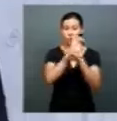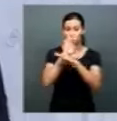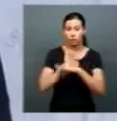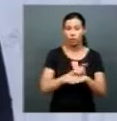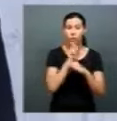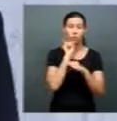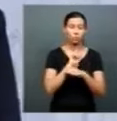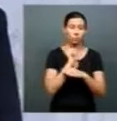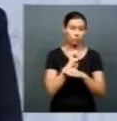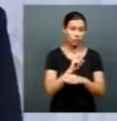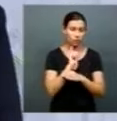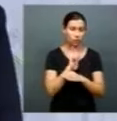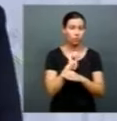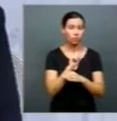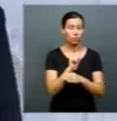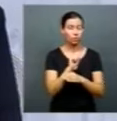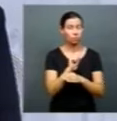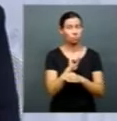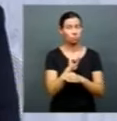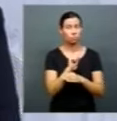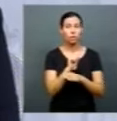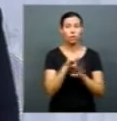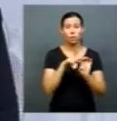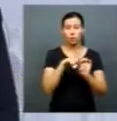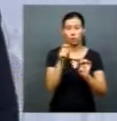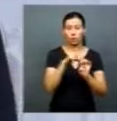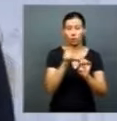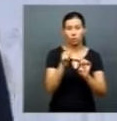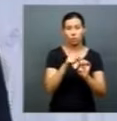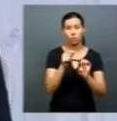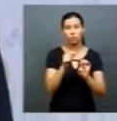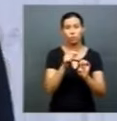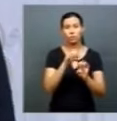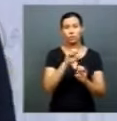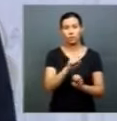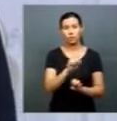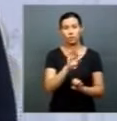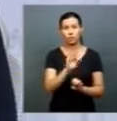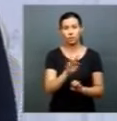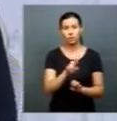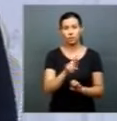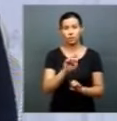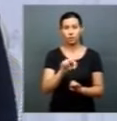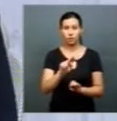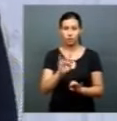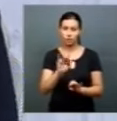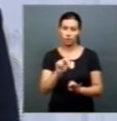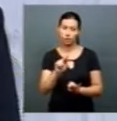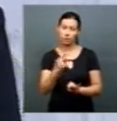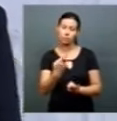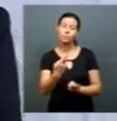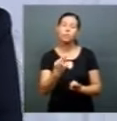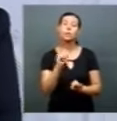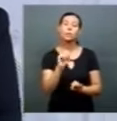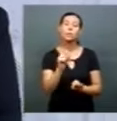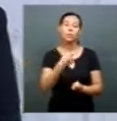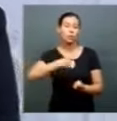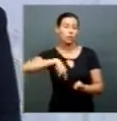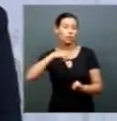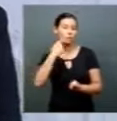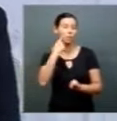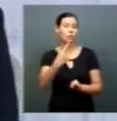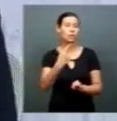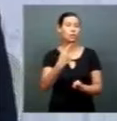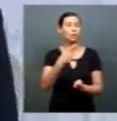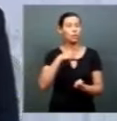despontando aí no cenário do empreendedorismo de startups, né? A gente vê que, a gente fala que